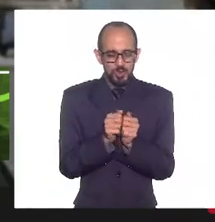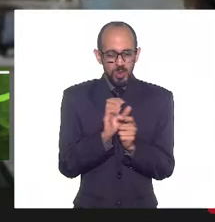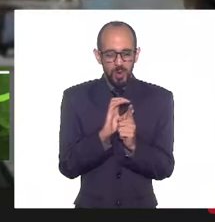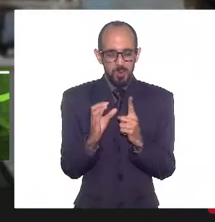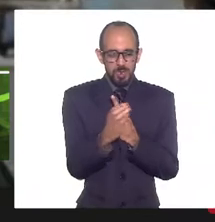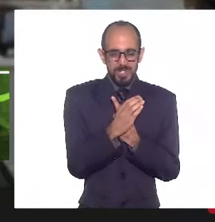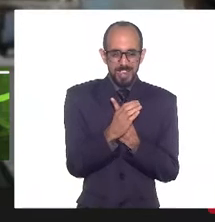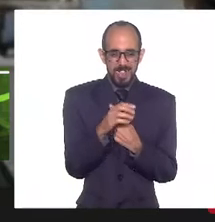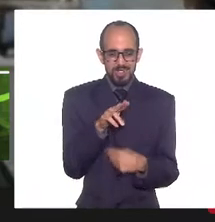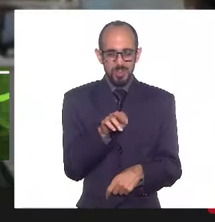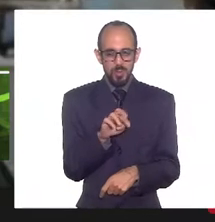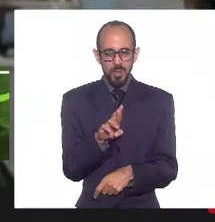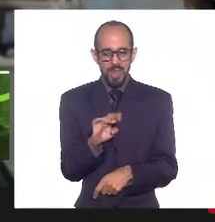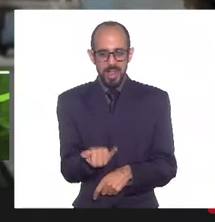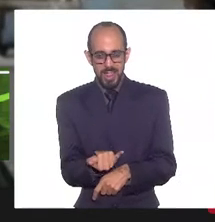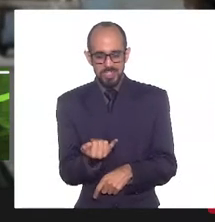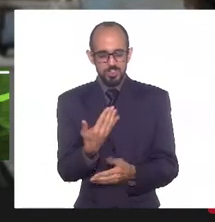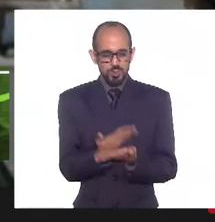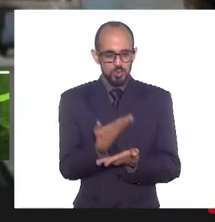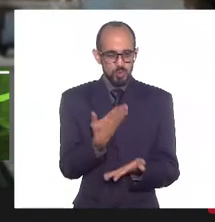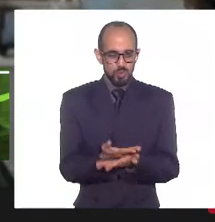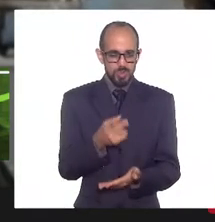aqui da UERJ como nosso estudante